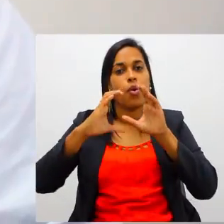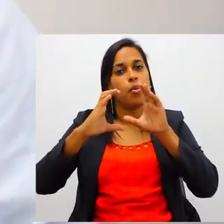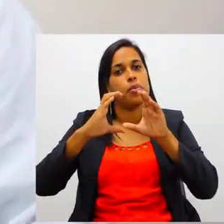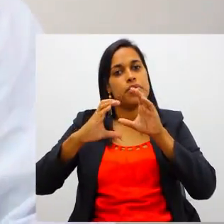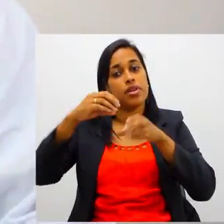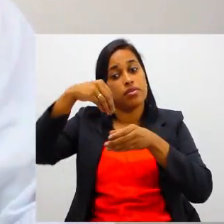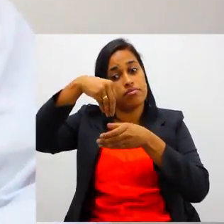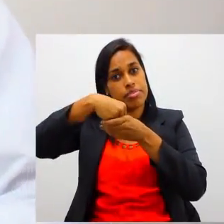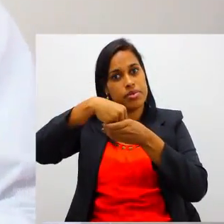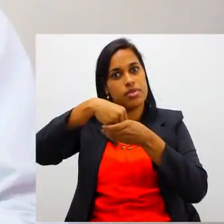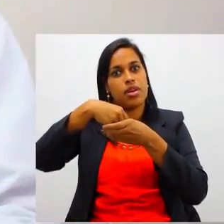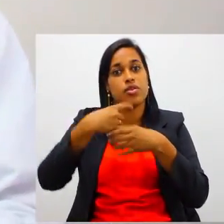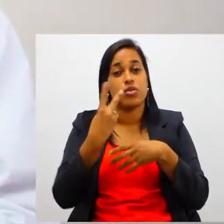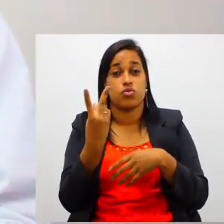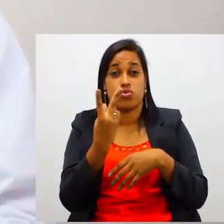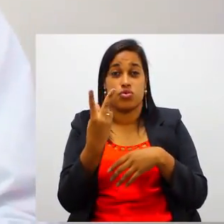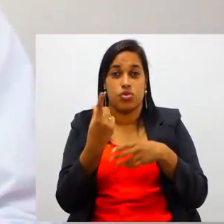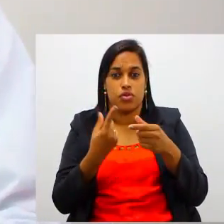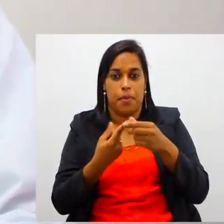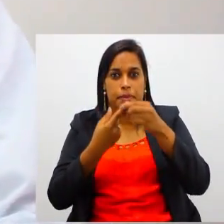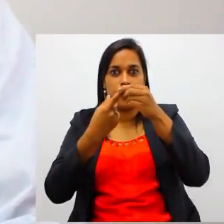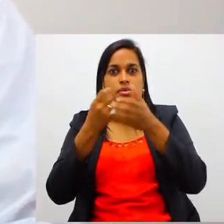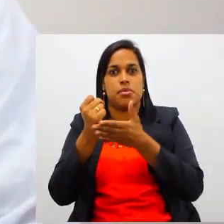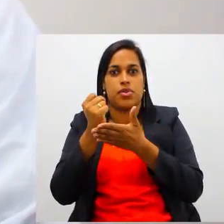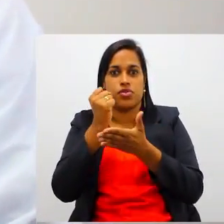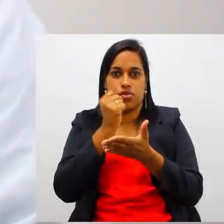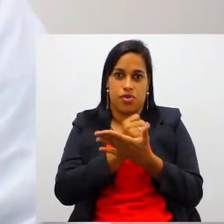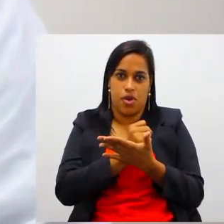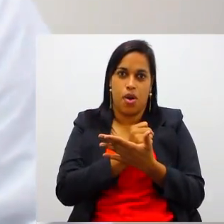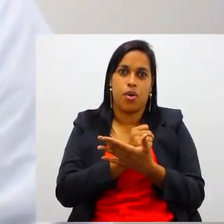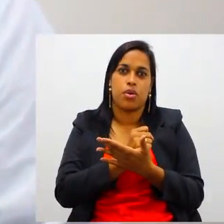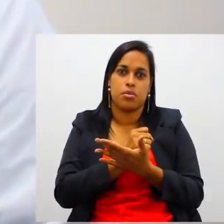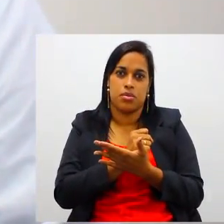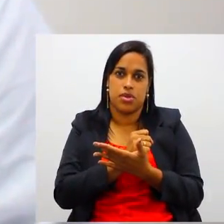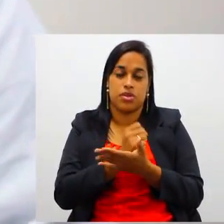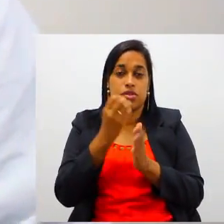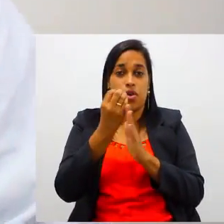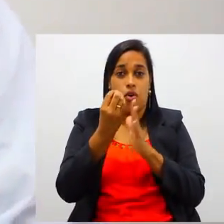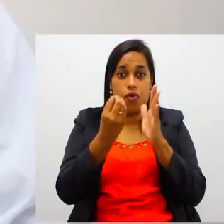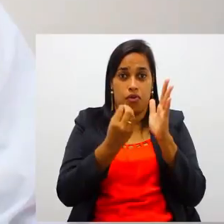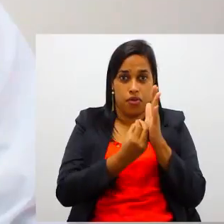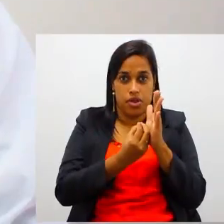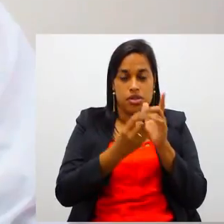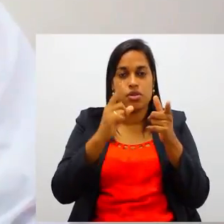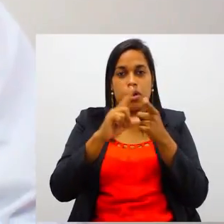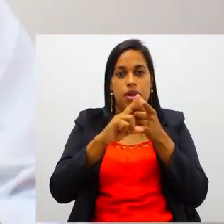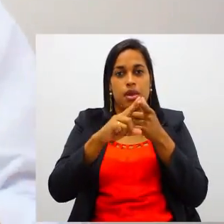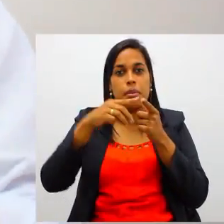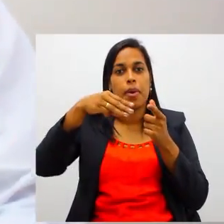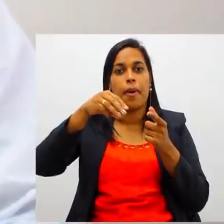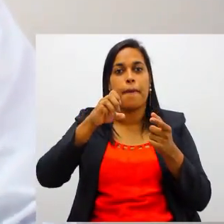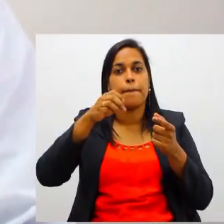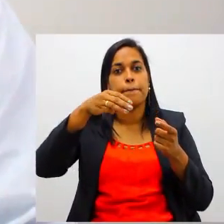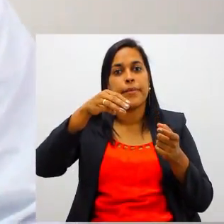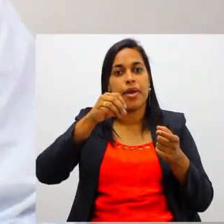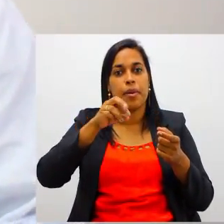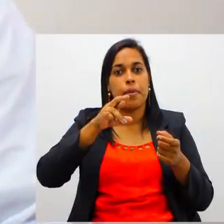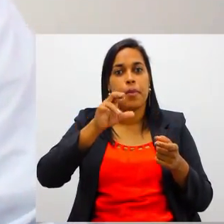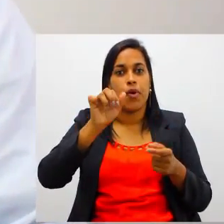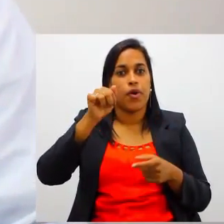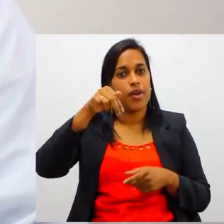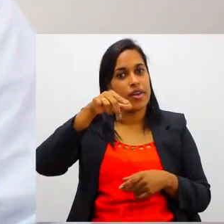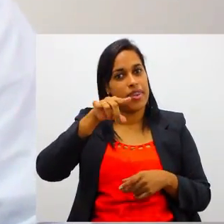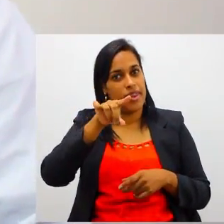interna, aí entra nos dois principais documentos corporativos, que são o ofício e o memorando, e depois a gente vai falar um pouquinho sobre as